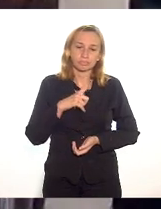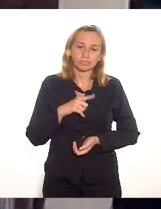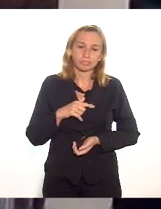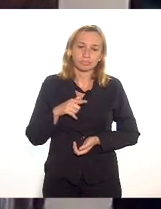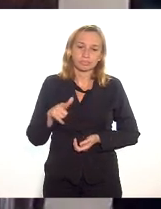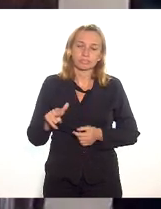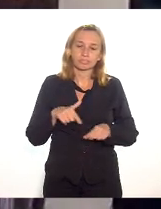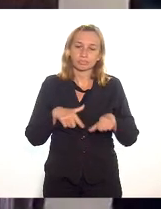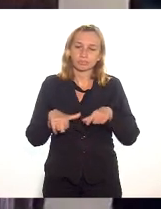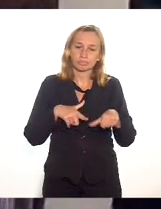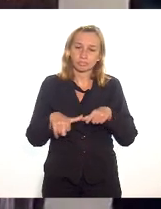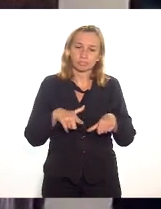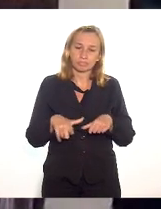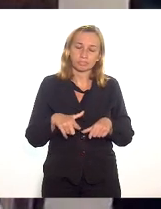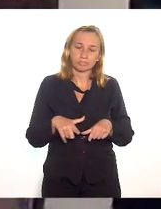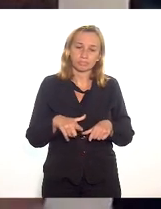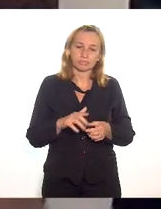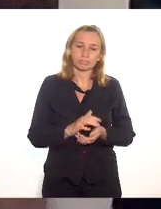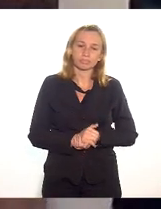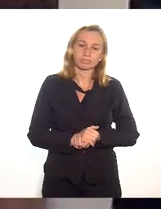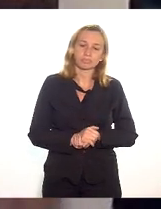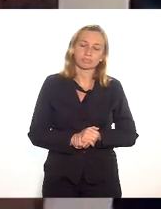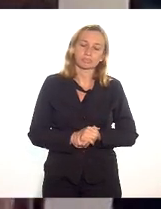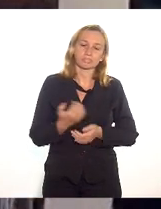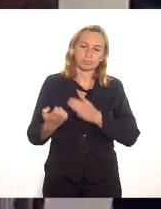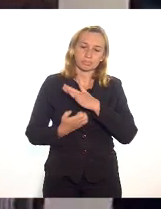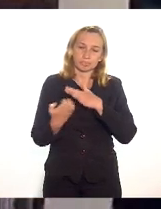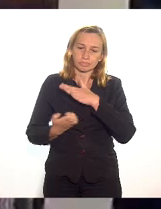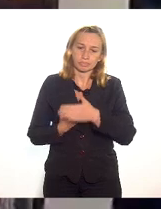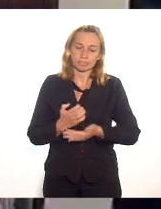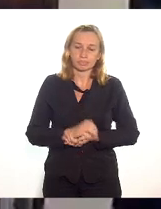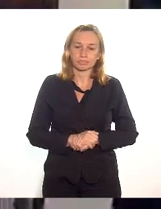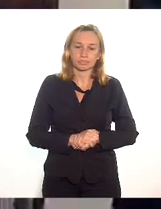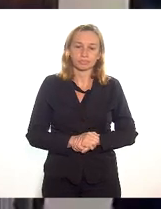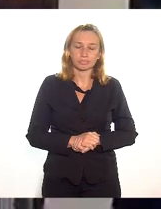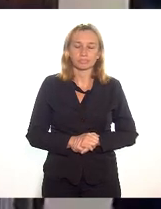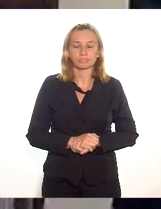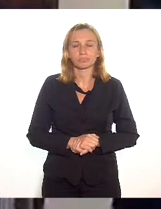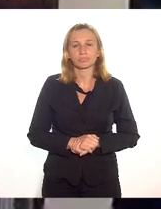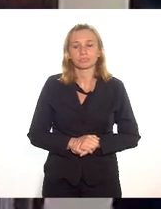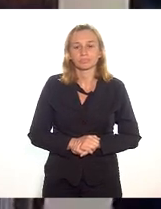ciclo da salubridade pública. E aqui eu aproveito